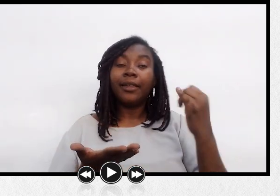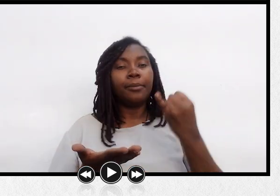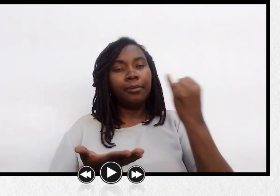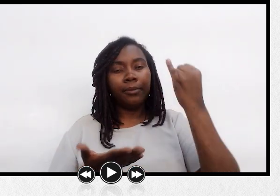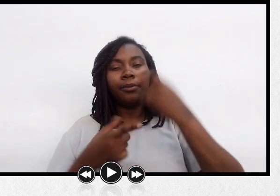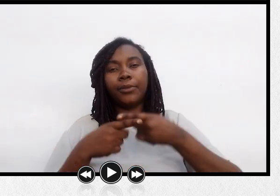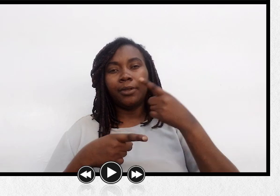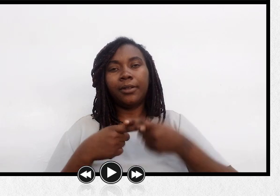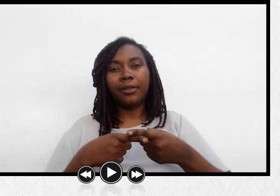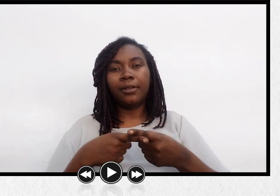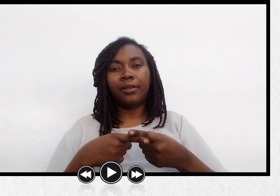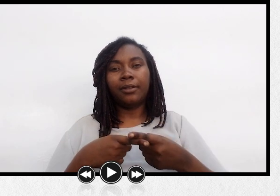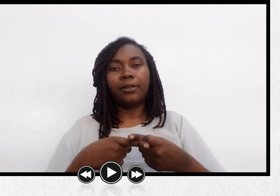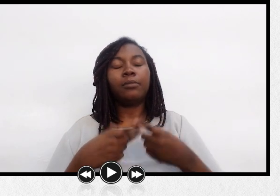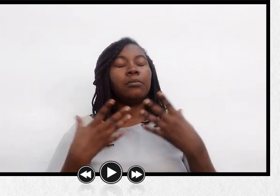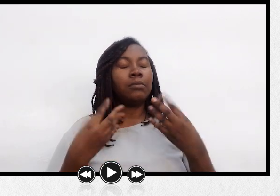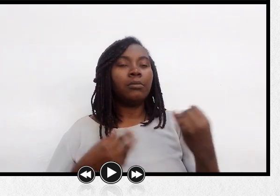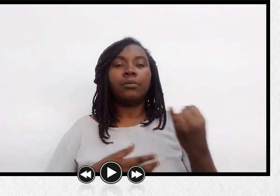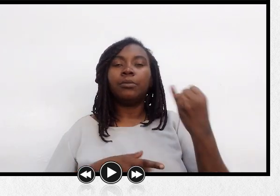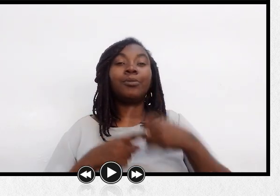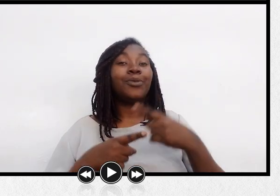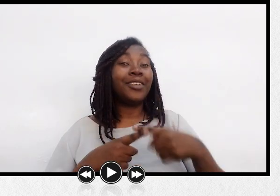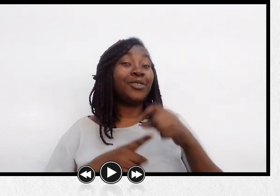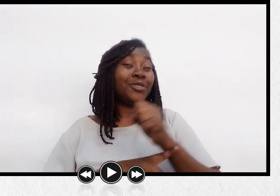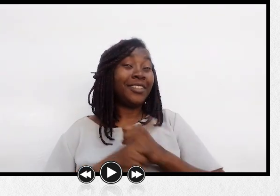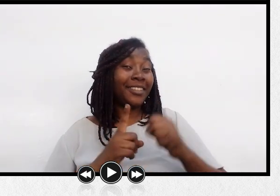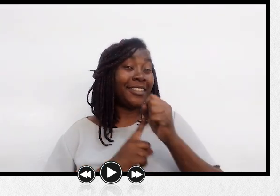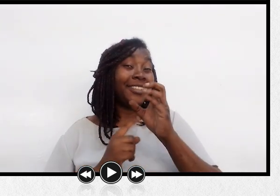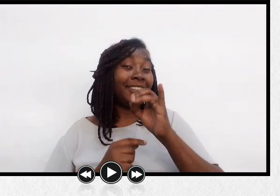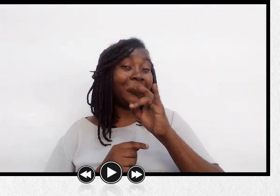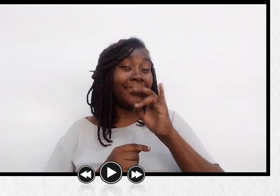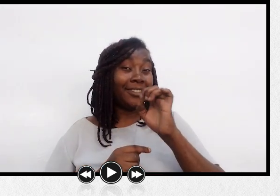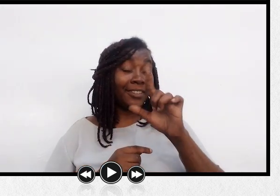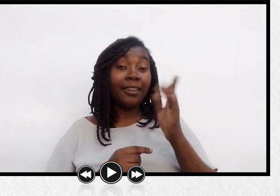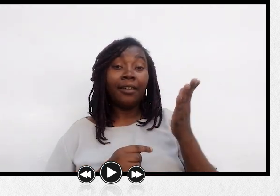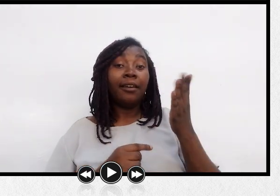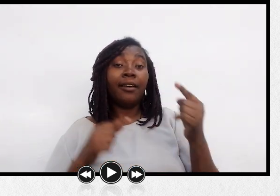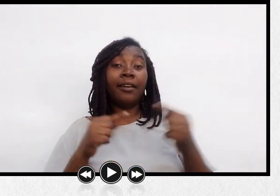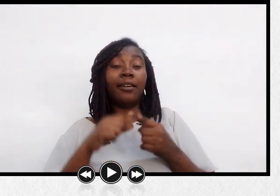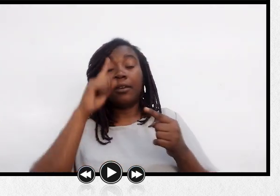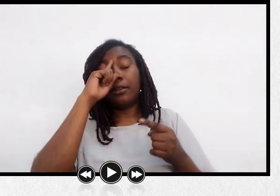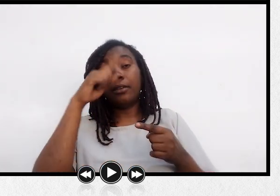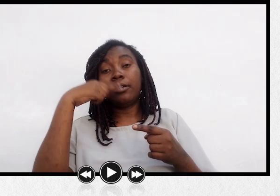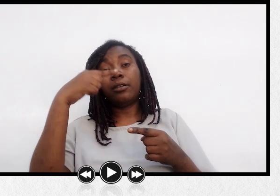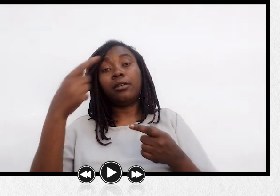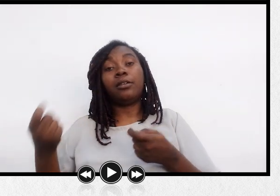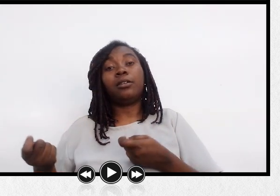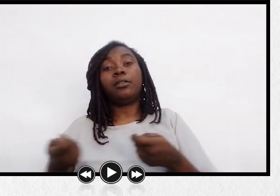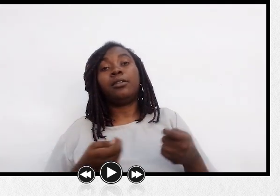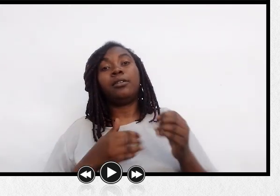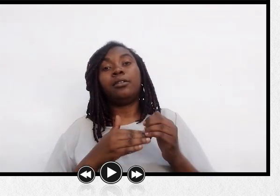importante? Muito importante, porque a sociedade civil é aquela que está no dia a dia lá fora.